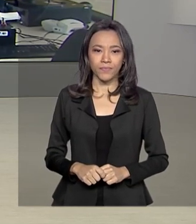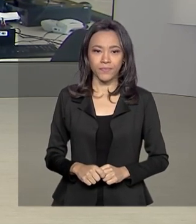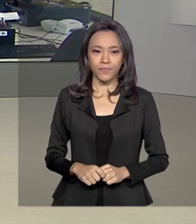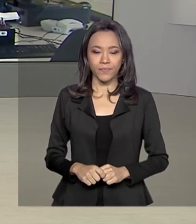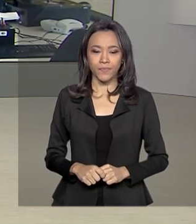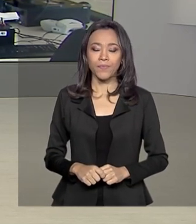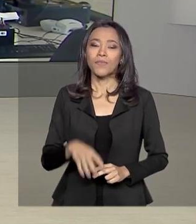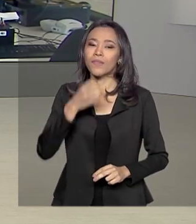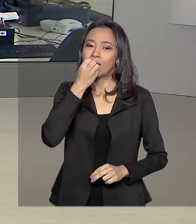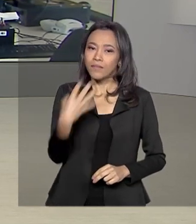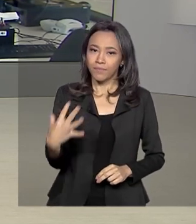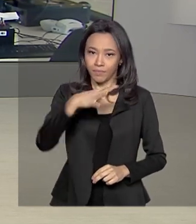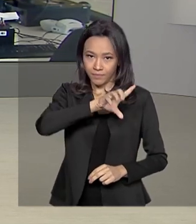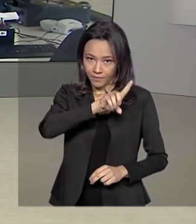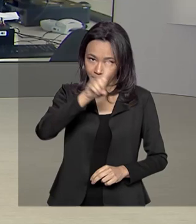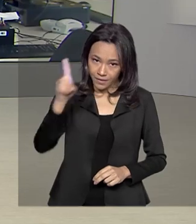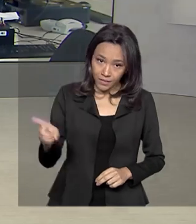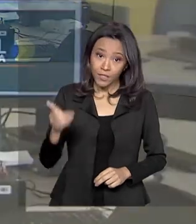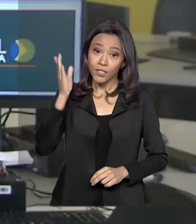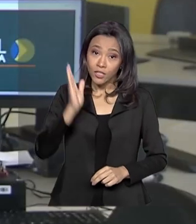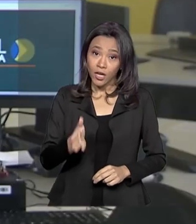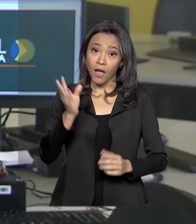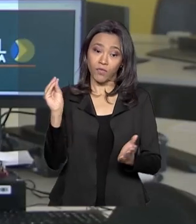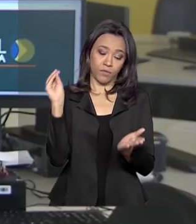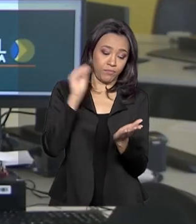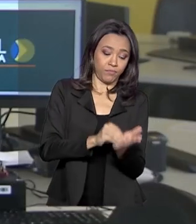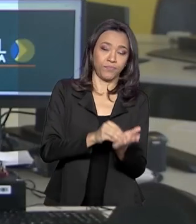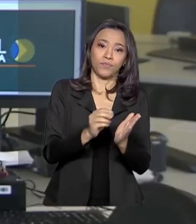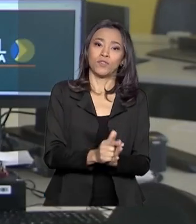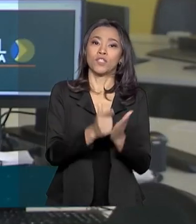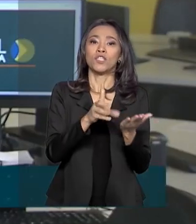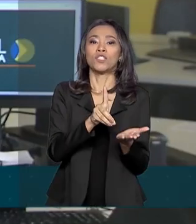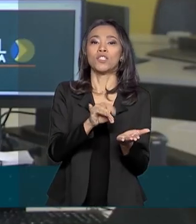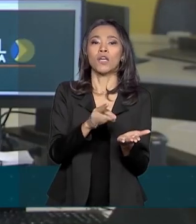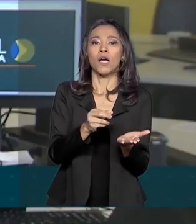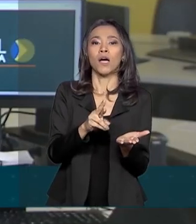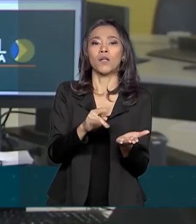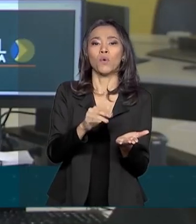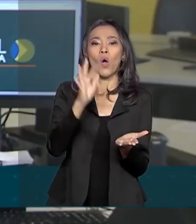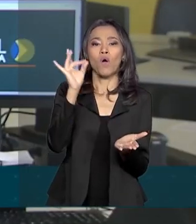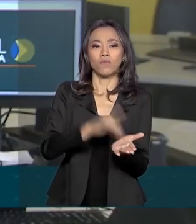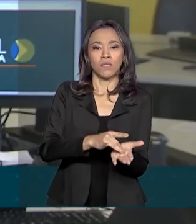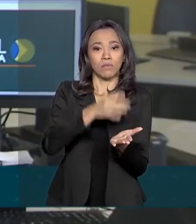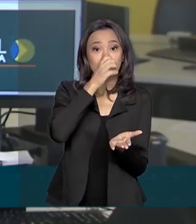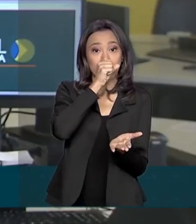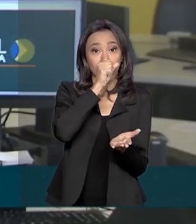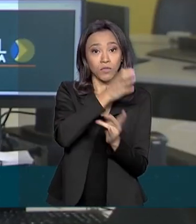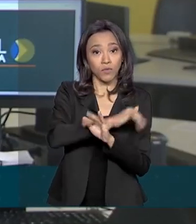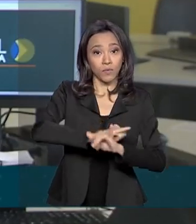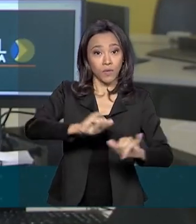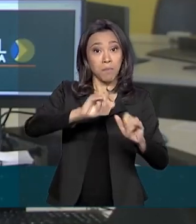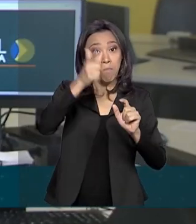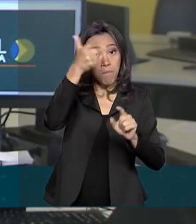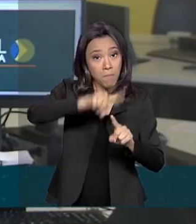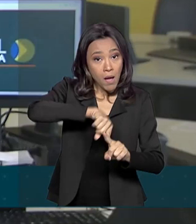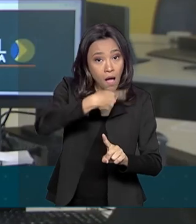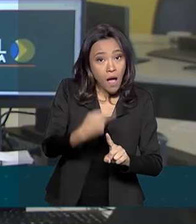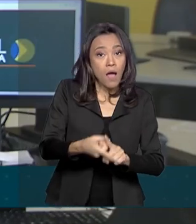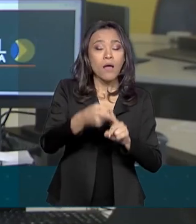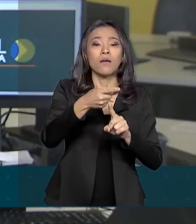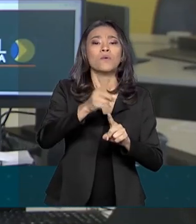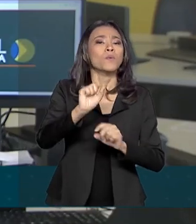Bom dia, Ana Gabriela. Foi publicada em edição extra no Diário Oficial de sábado mais uma prorrogação da proibição da